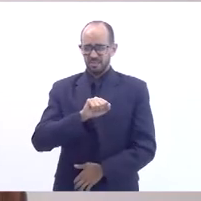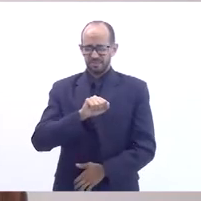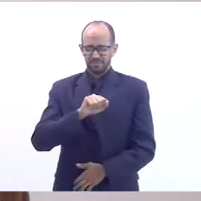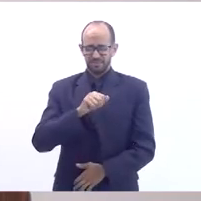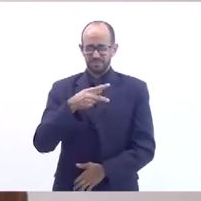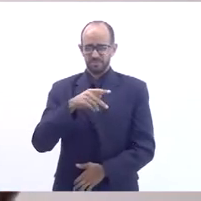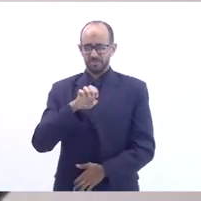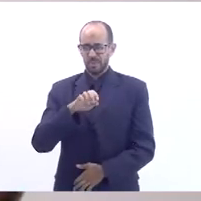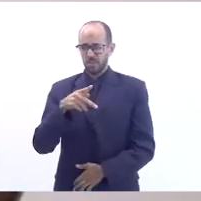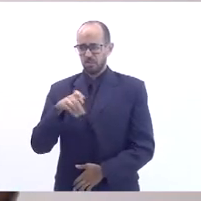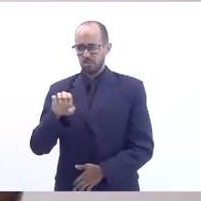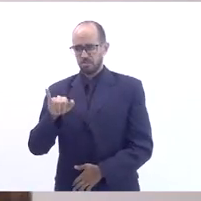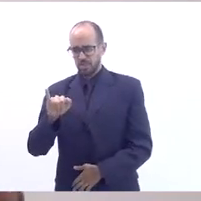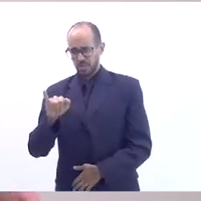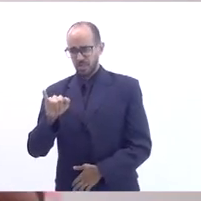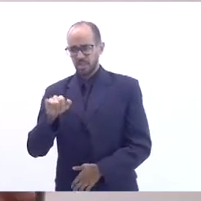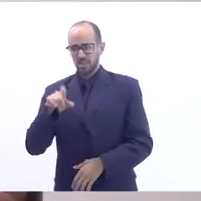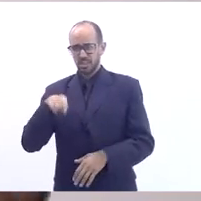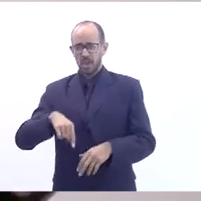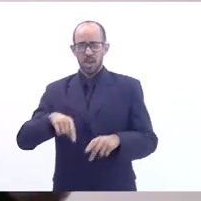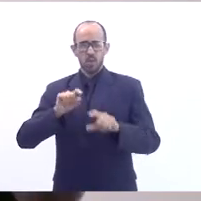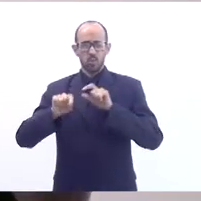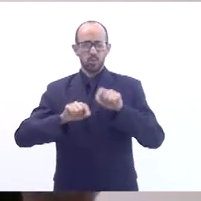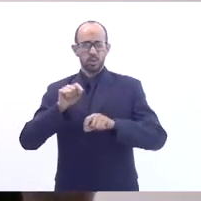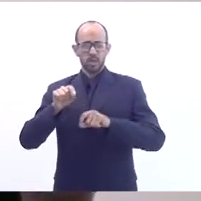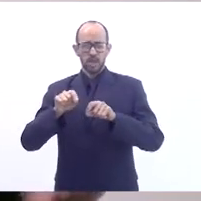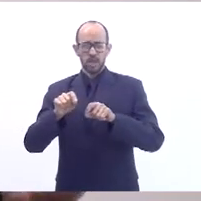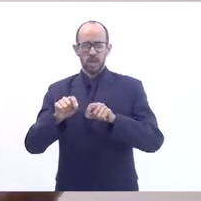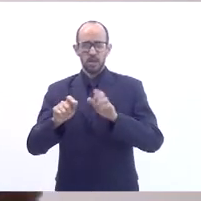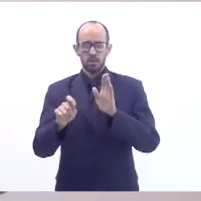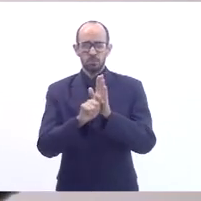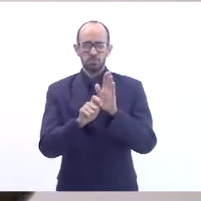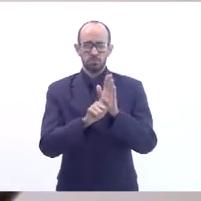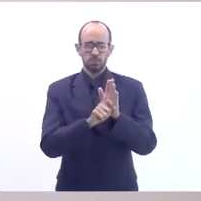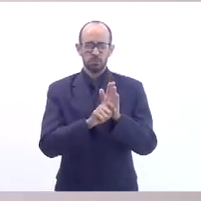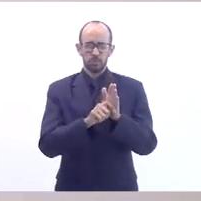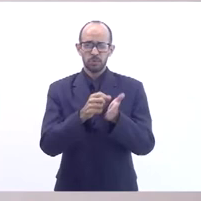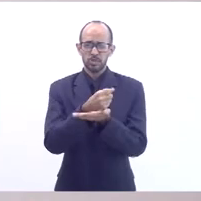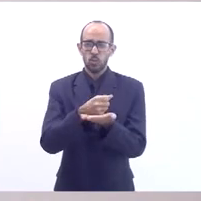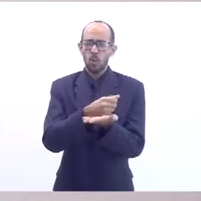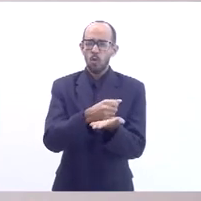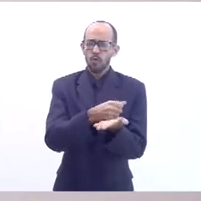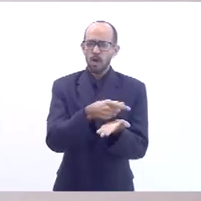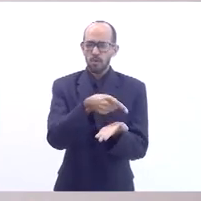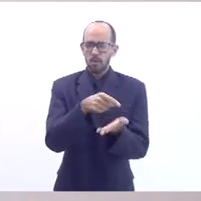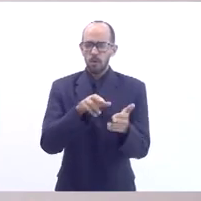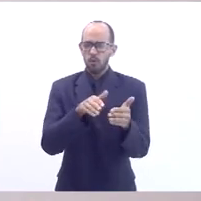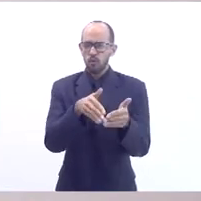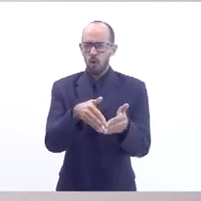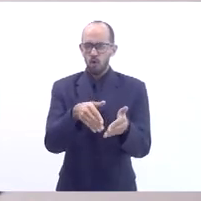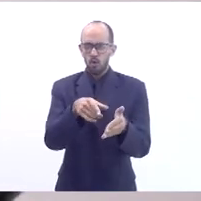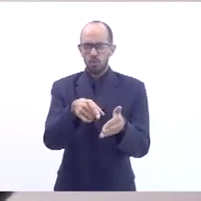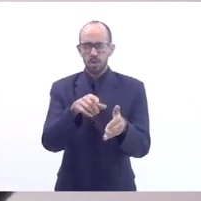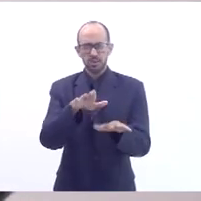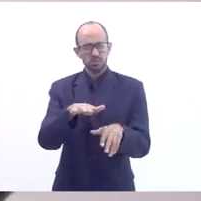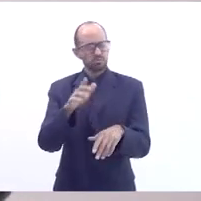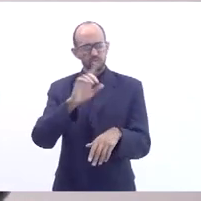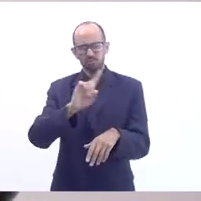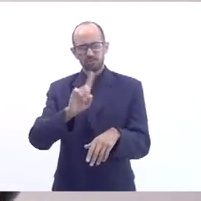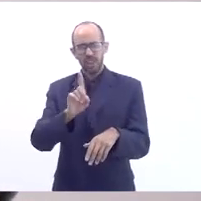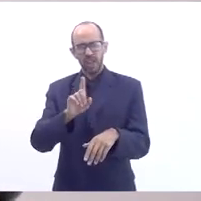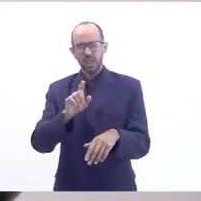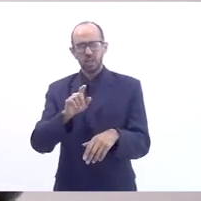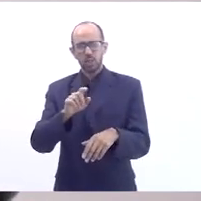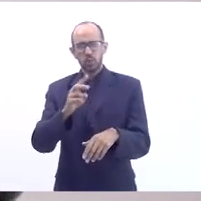que é uma pauta medicinal mas eu acho que eu gosto muito de dizer que eu acho que não existem duas